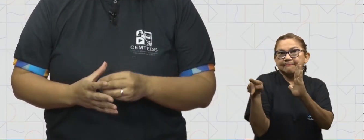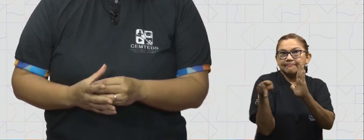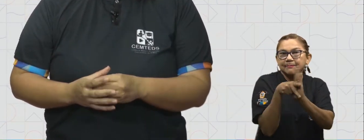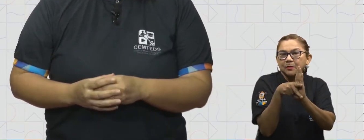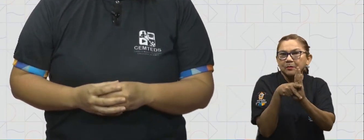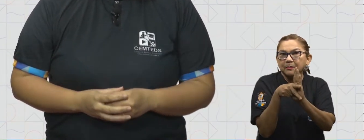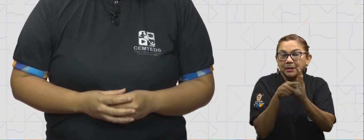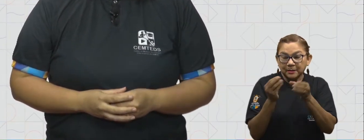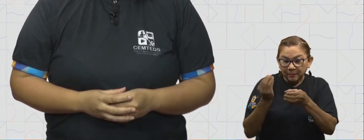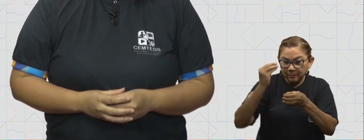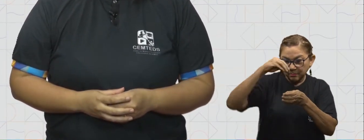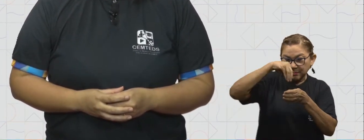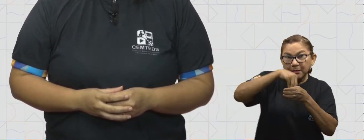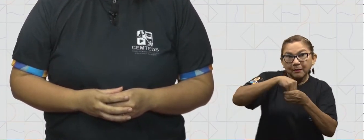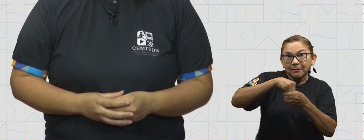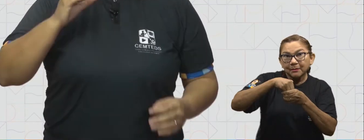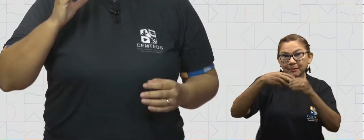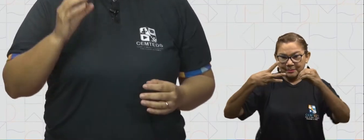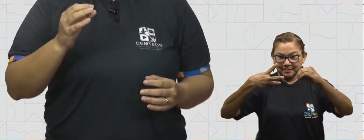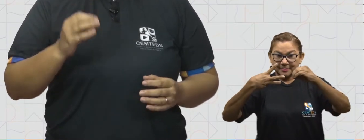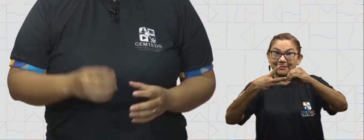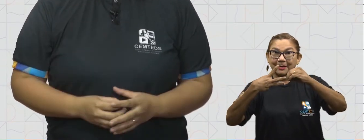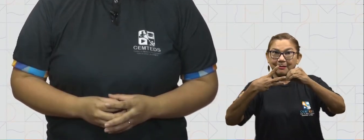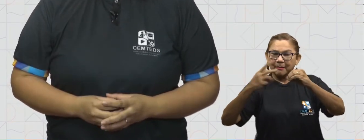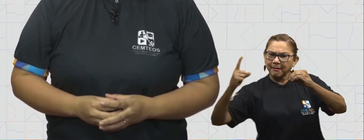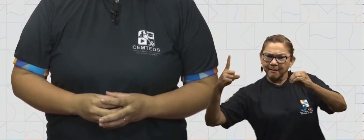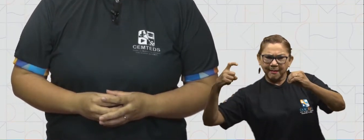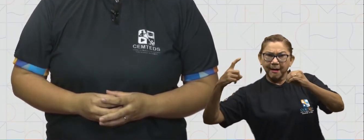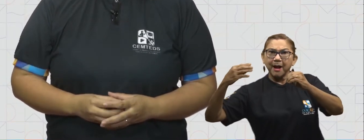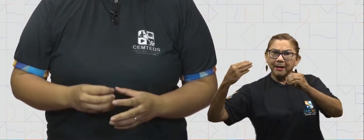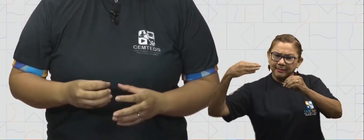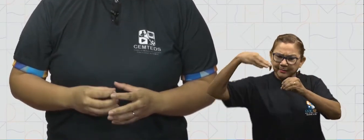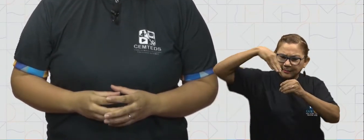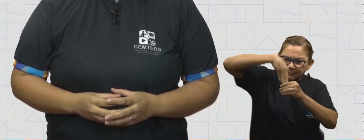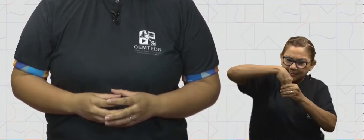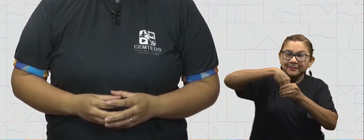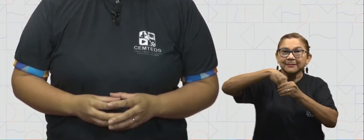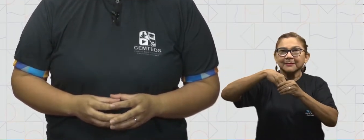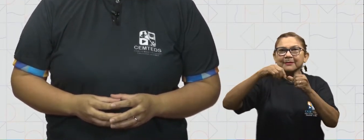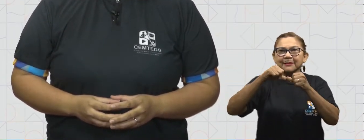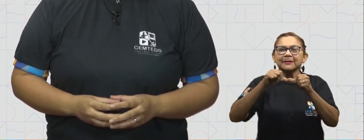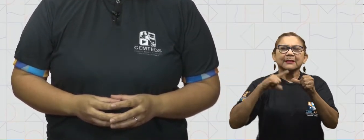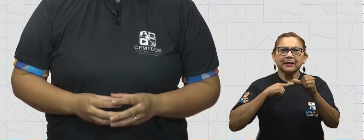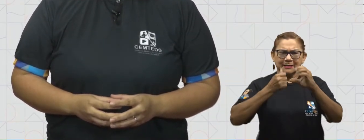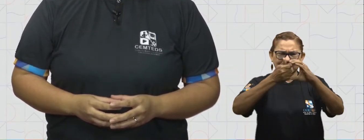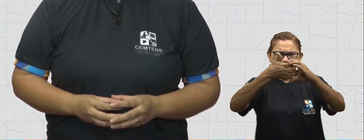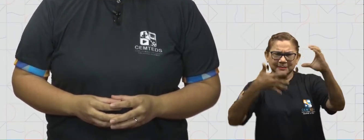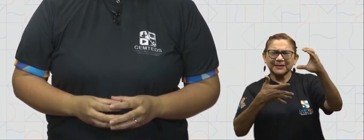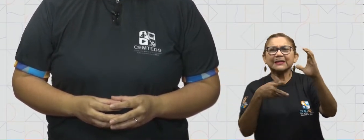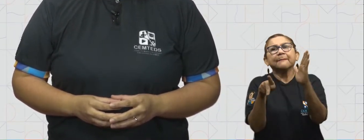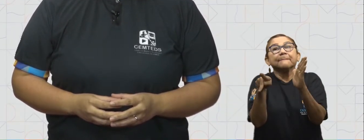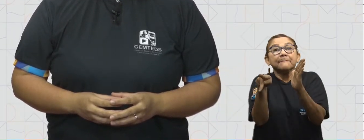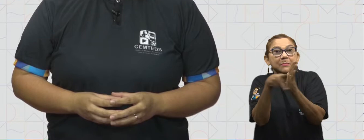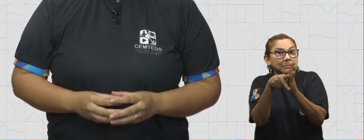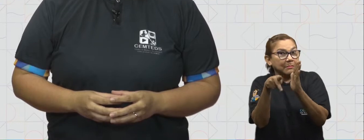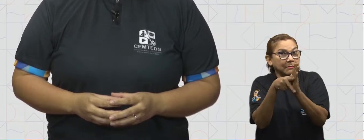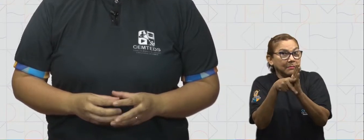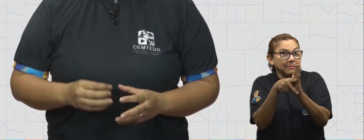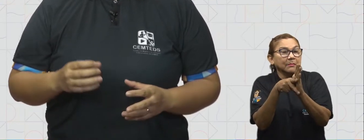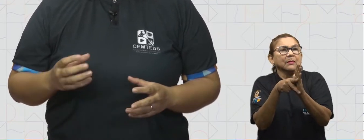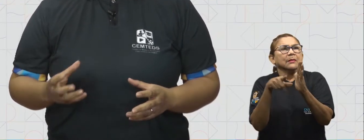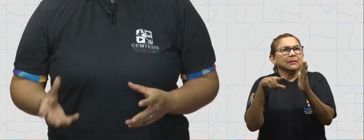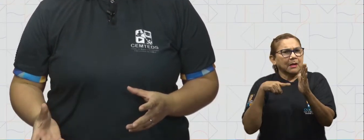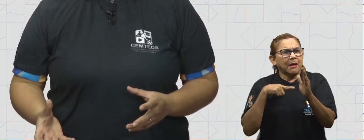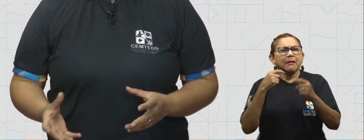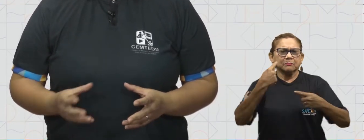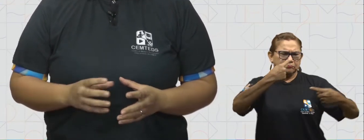de uma célula que eles invadiram. Pelo fato de os vírus terem características muito peculiares, ainda se discute